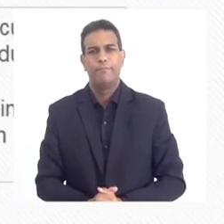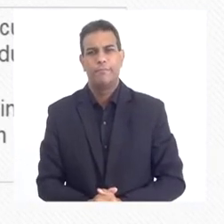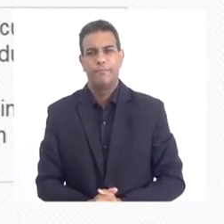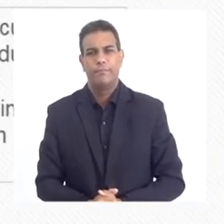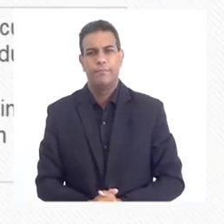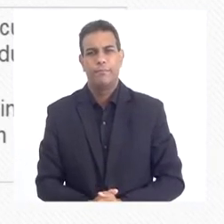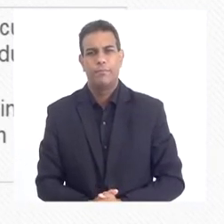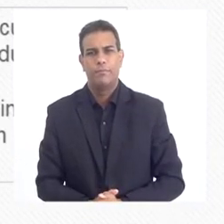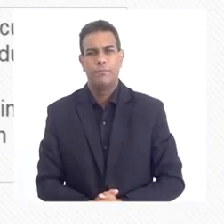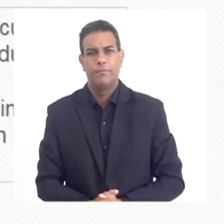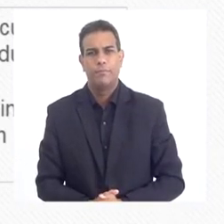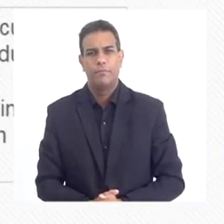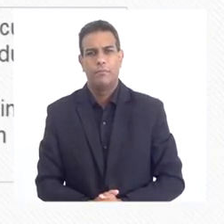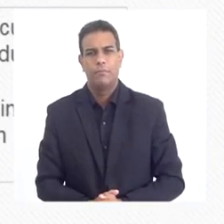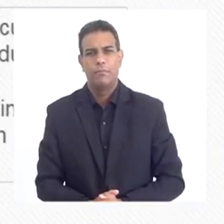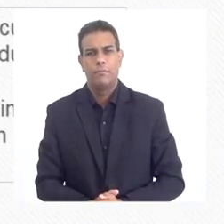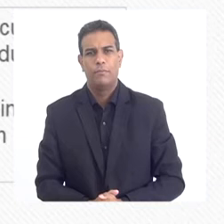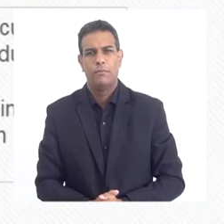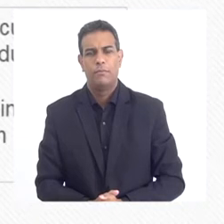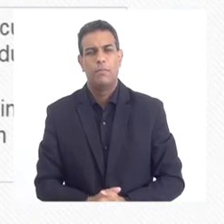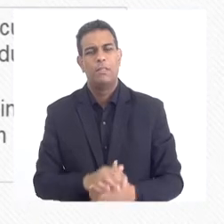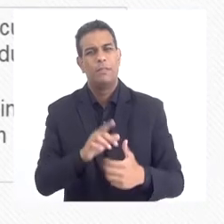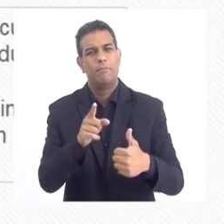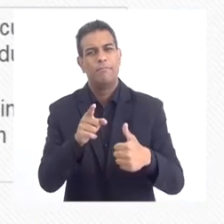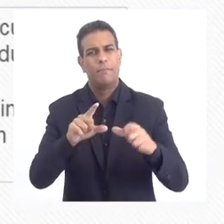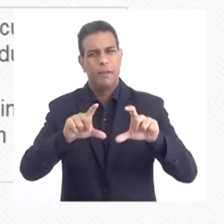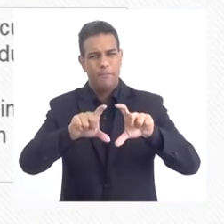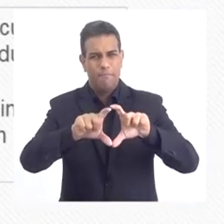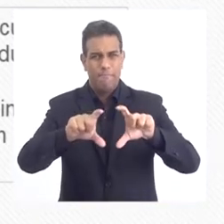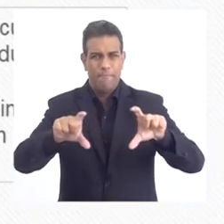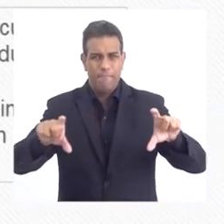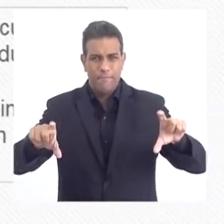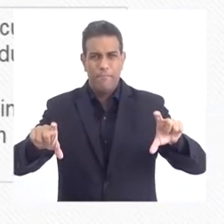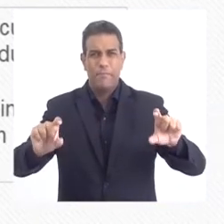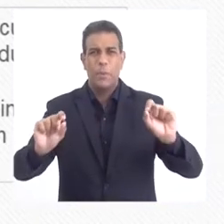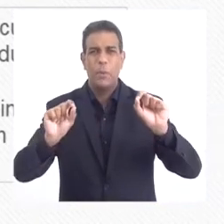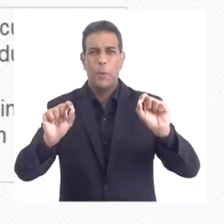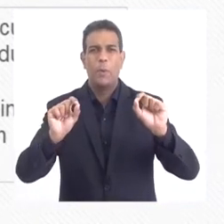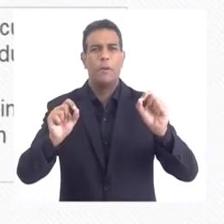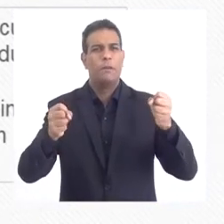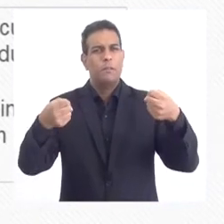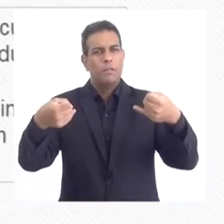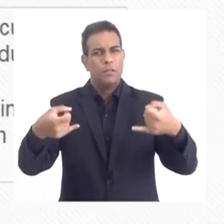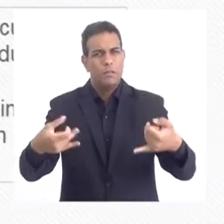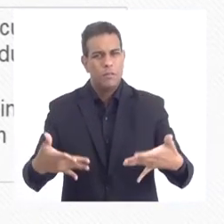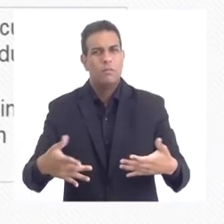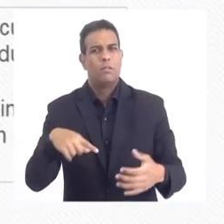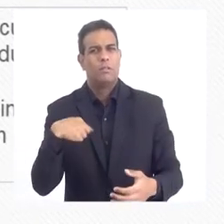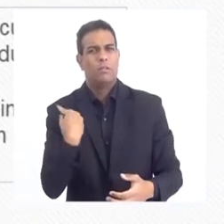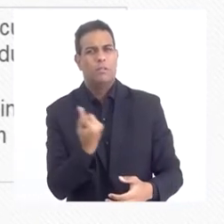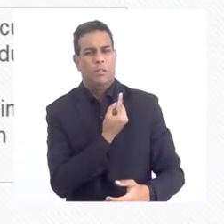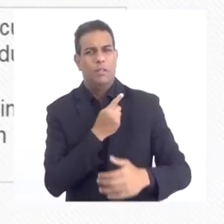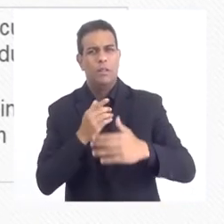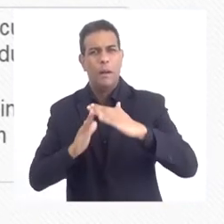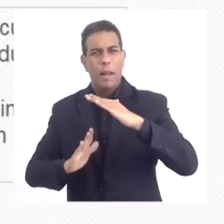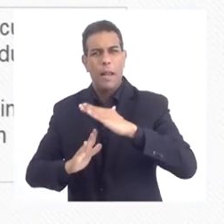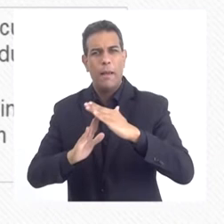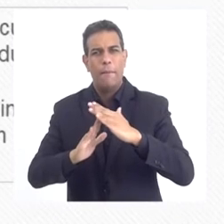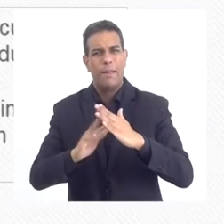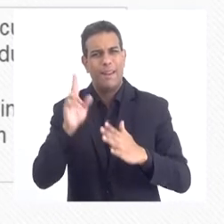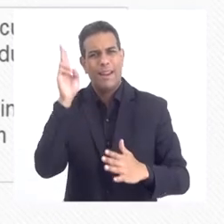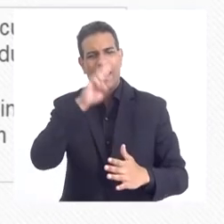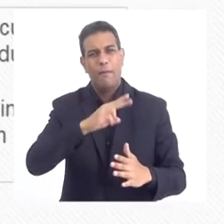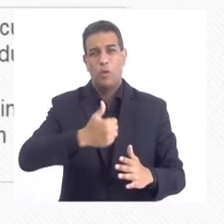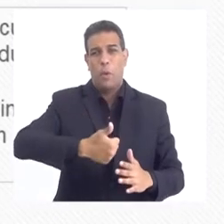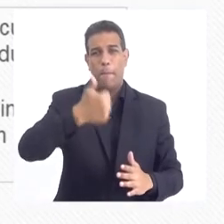Desculpa. Essa primeira coluna aqui, eles tratam dos limites que a gente tinha no primeiro quadrimestre, né?